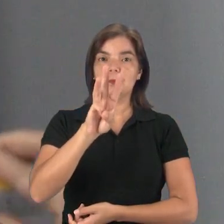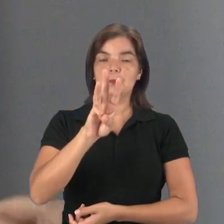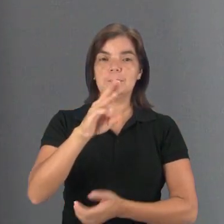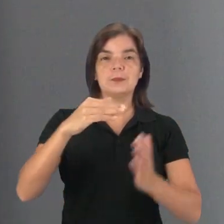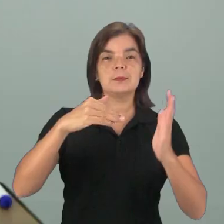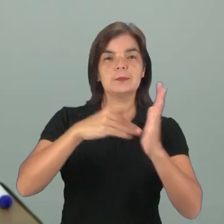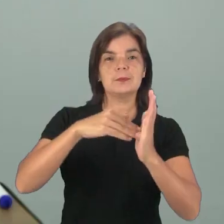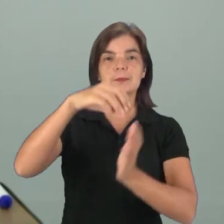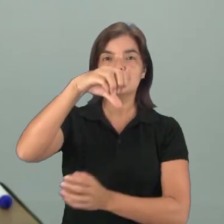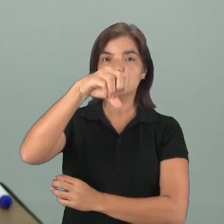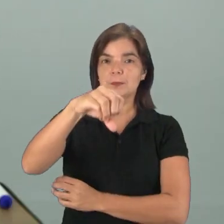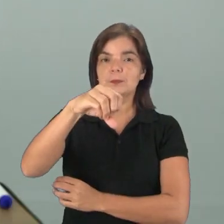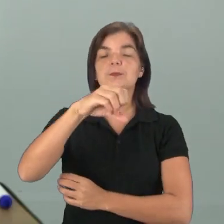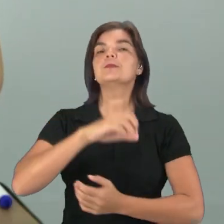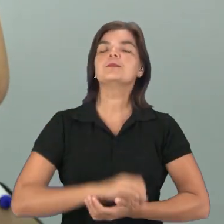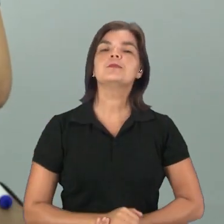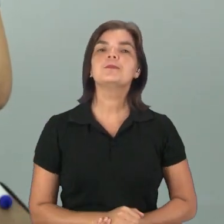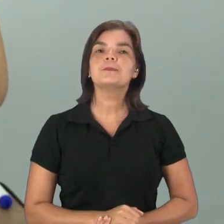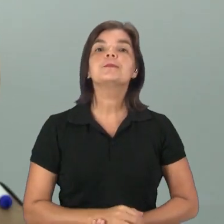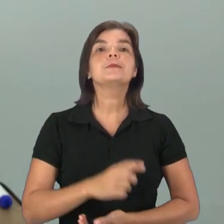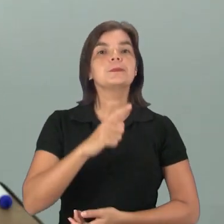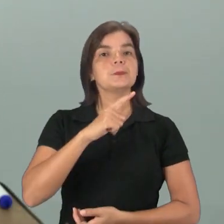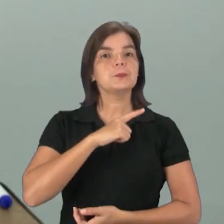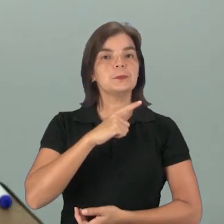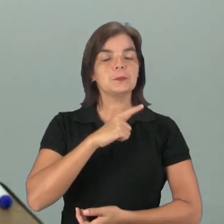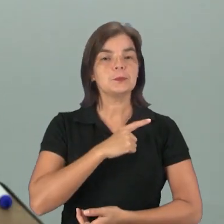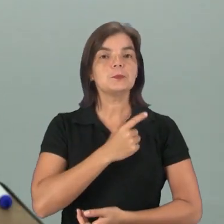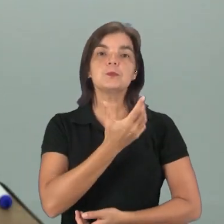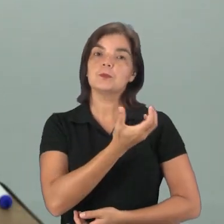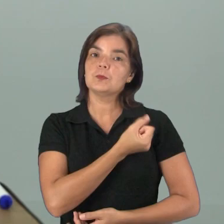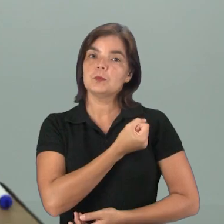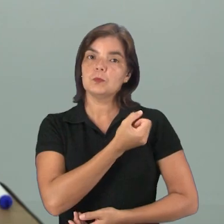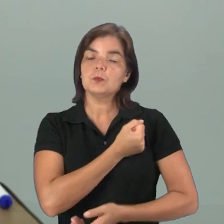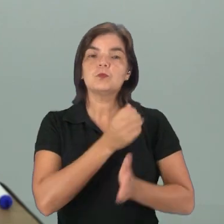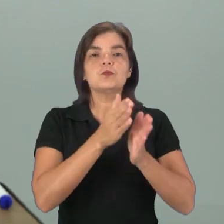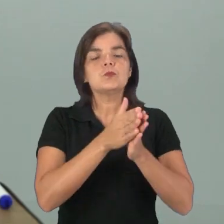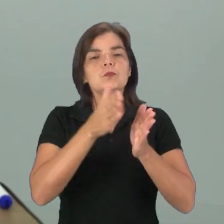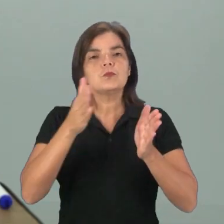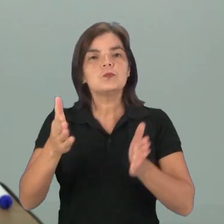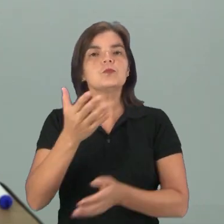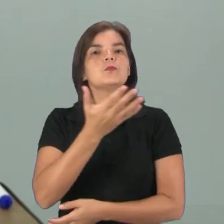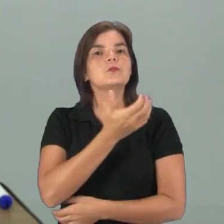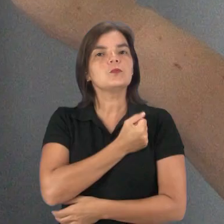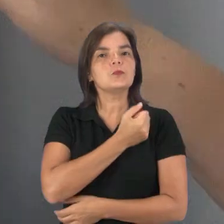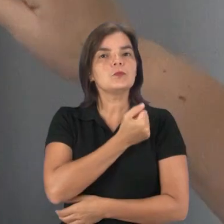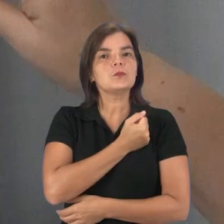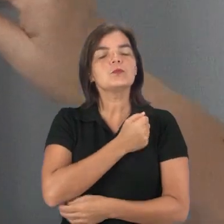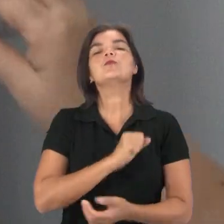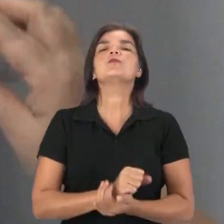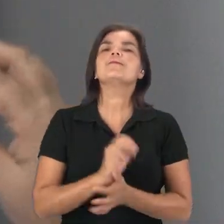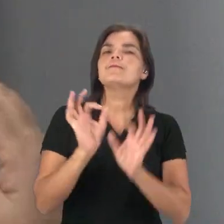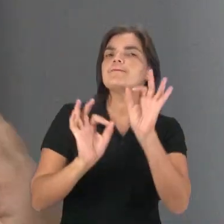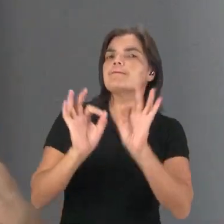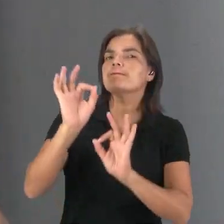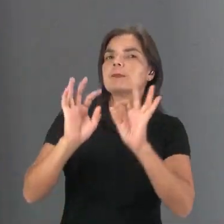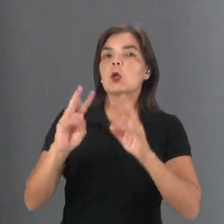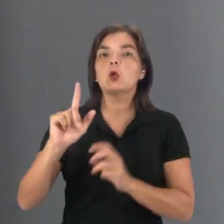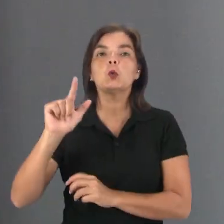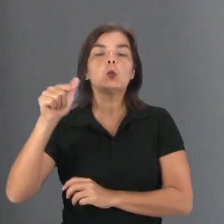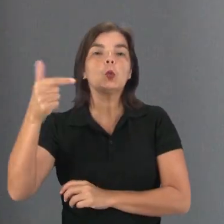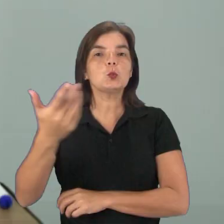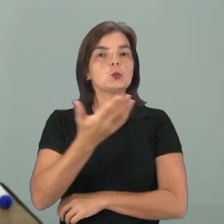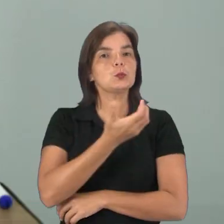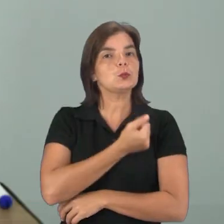3, até o 9, né? Aqui nós temos os algarismos. A partir desses números, nós formamos todos os